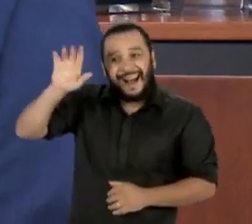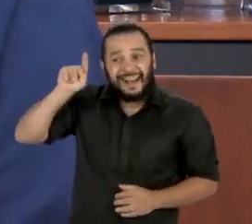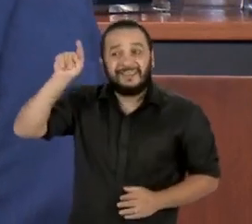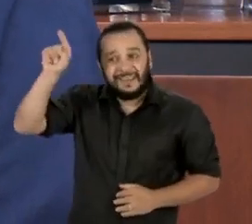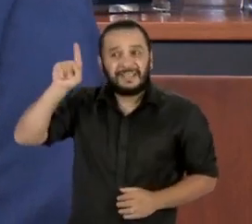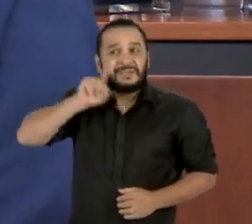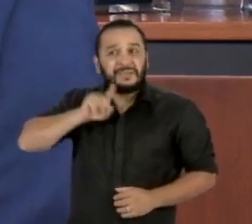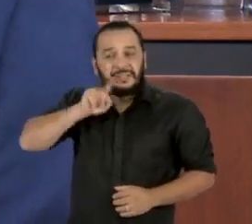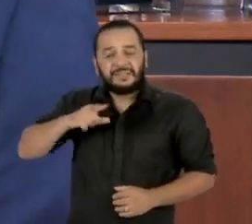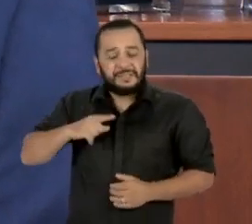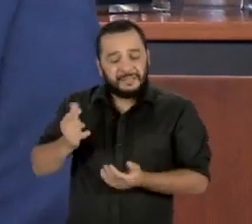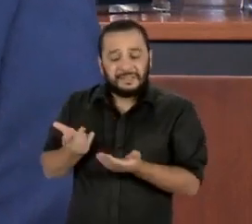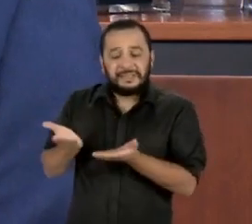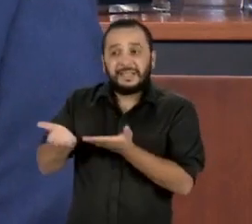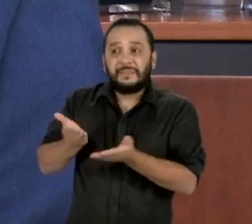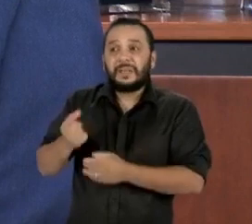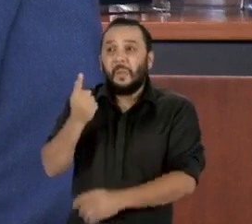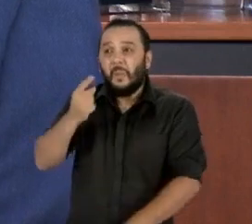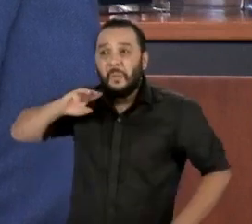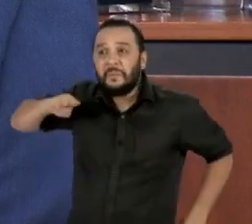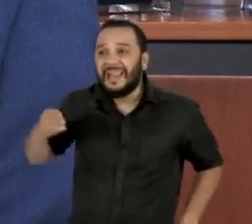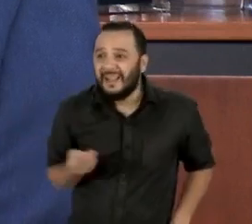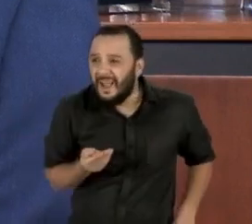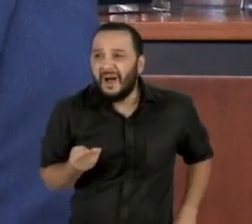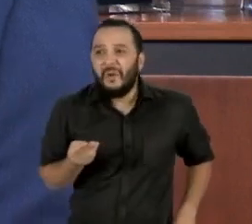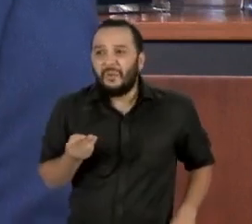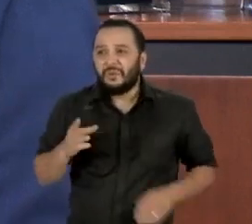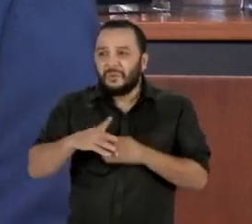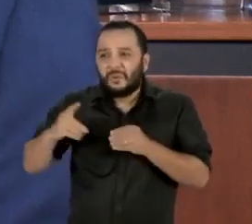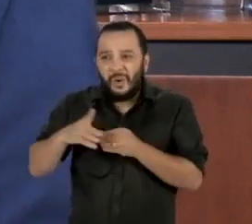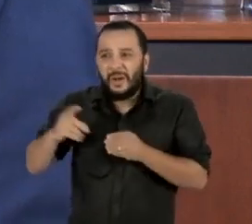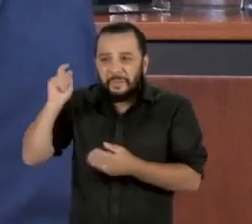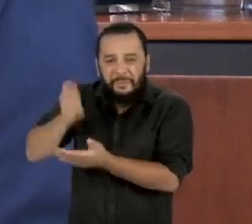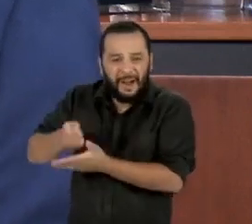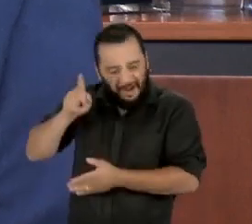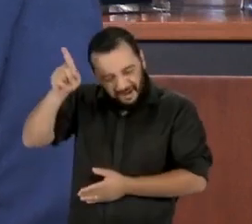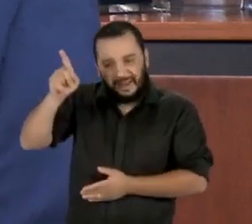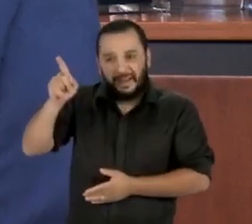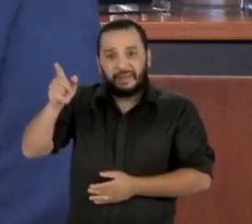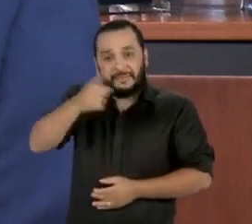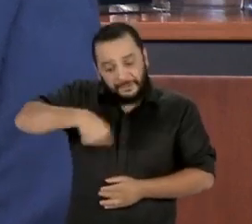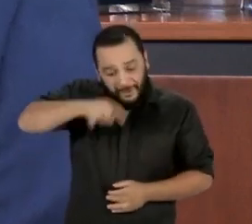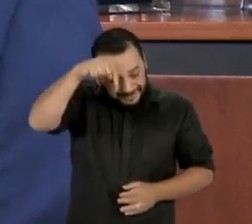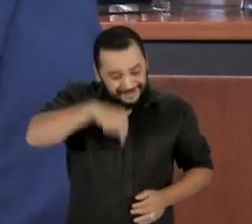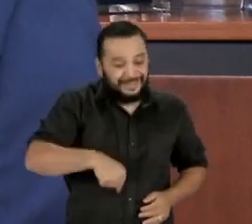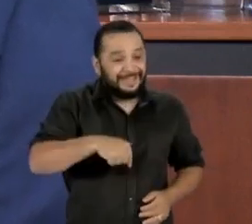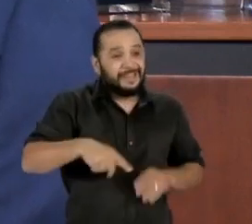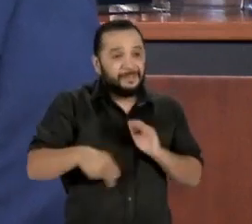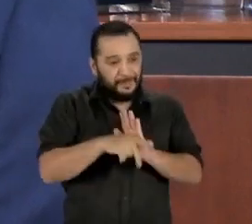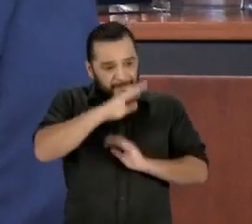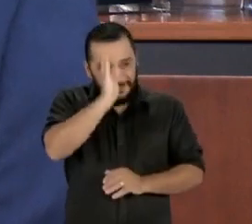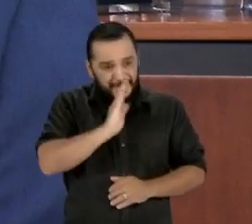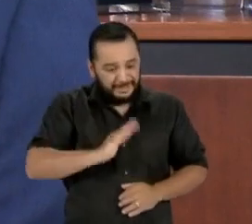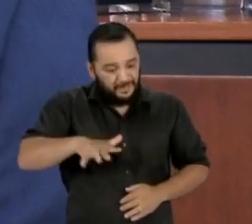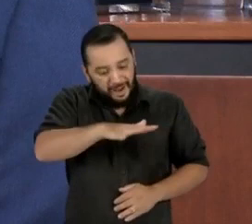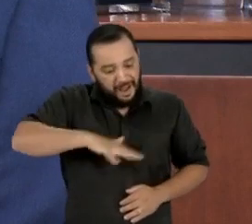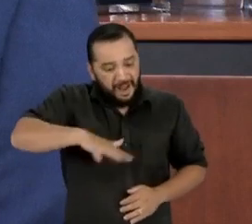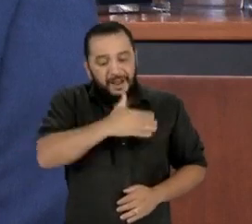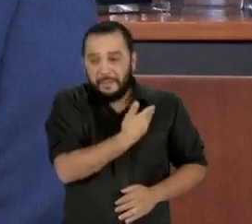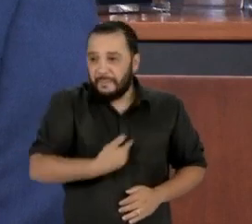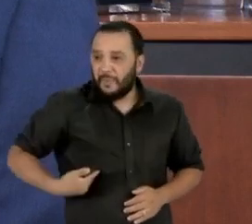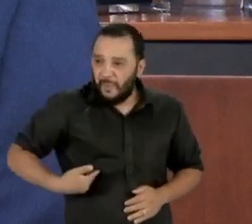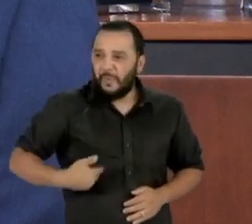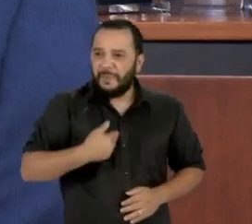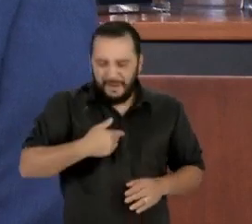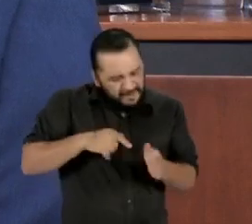Lá um tratamento chega a custar $1 milhão. Né? E aí nós fizemos isso na área pública. Quer dizer, esse é um ponto importantíssimo.